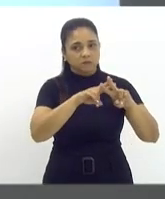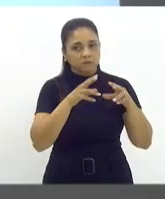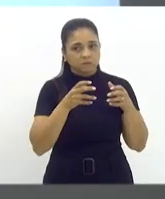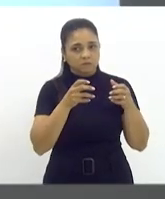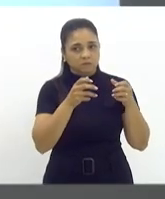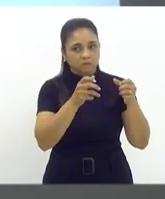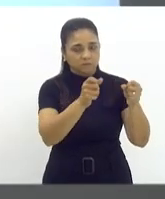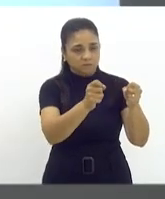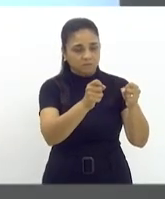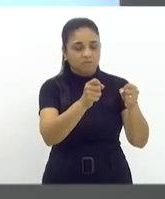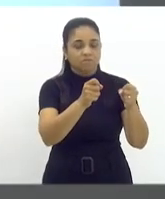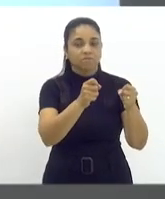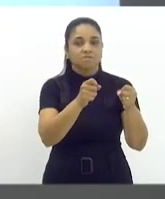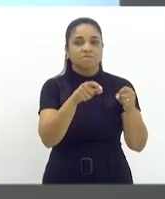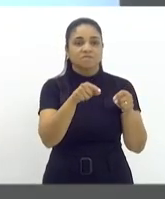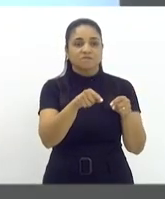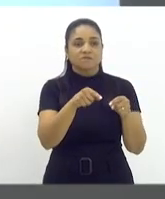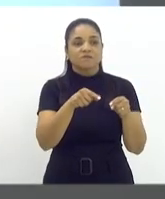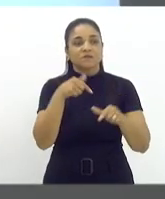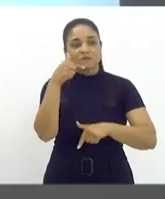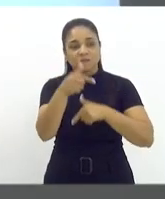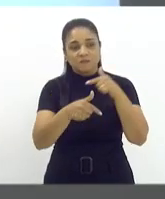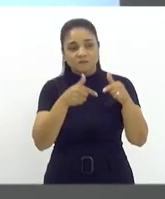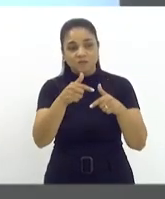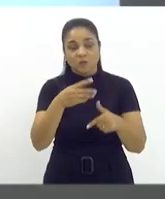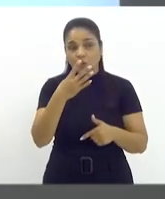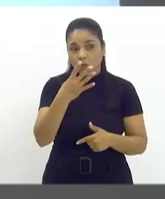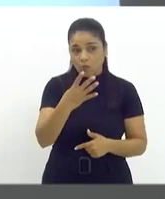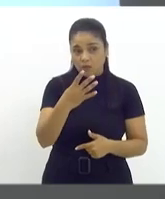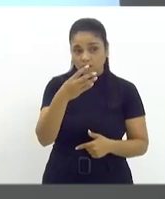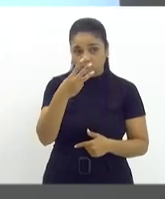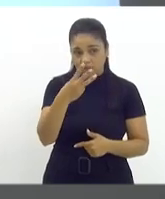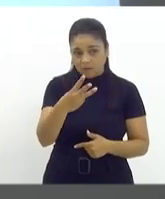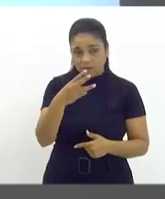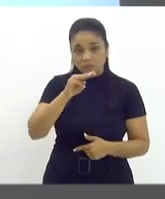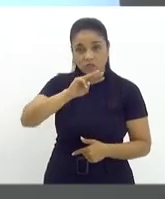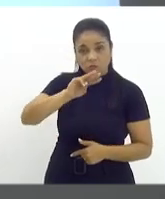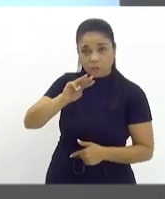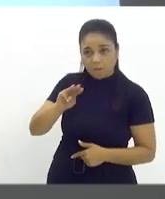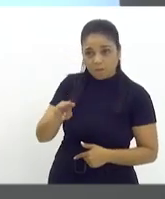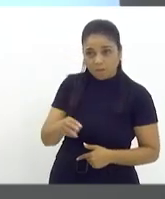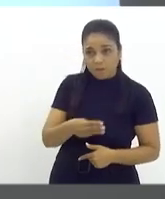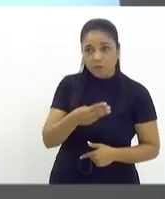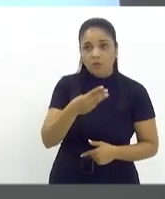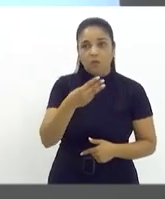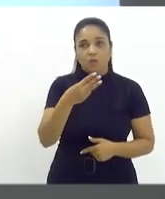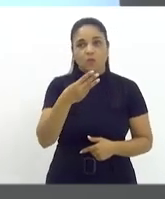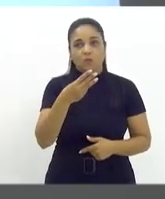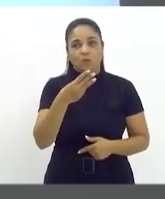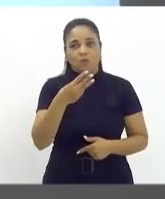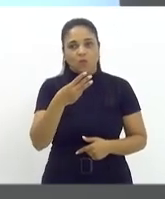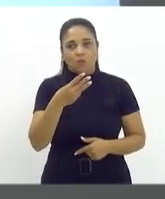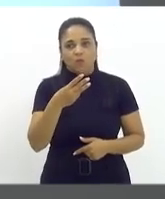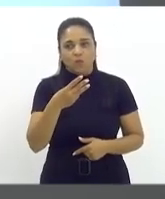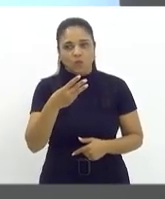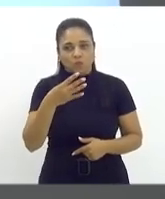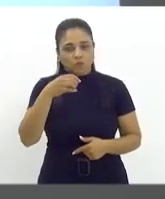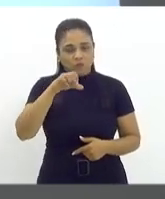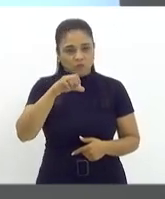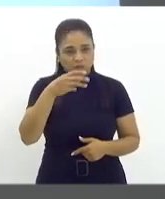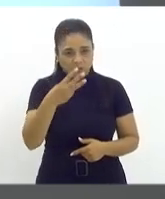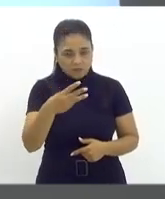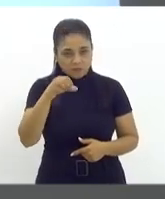efetivo carcerário está em 43 mil 393 em dados de 31 de julho de